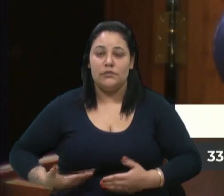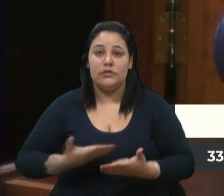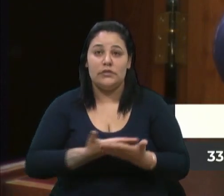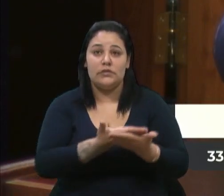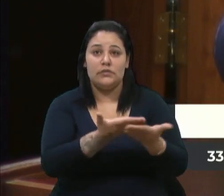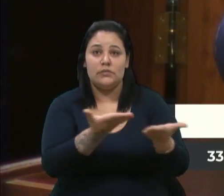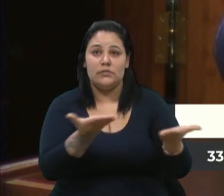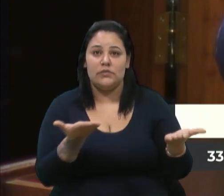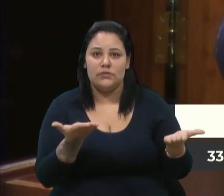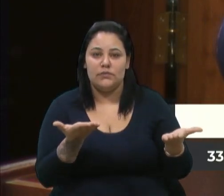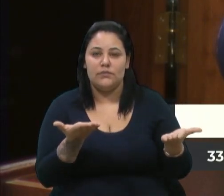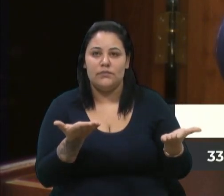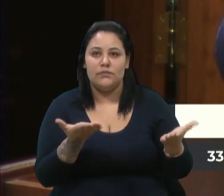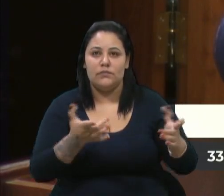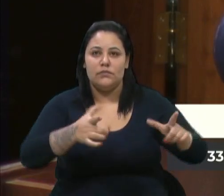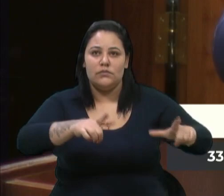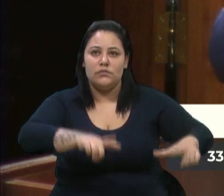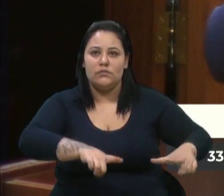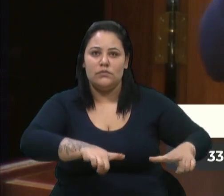espaços de